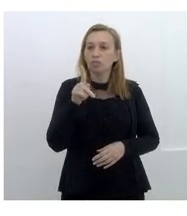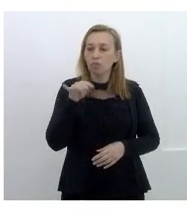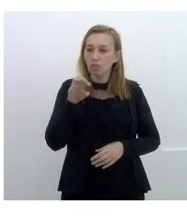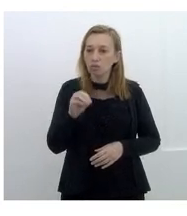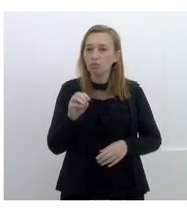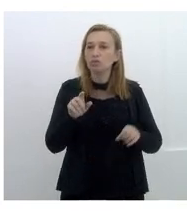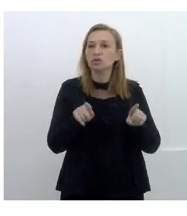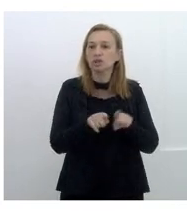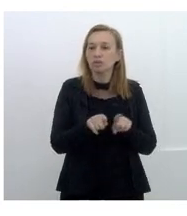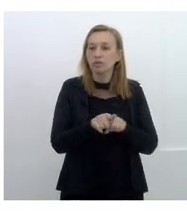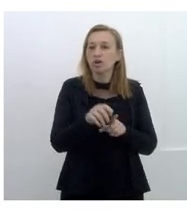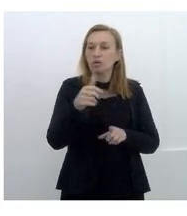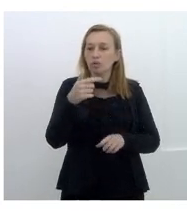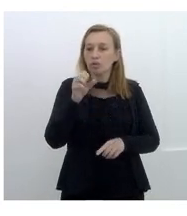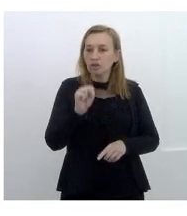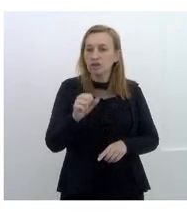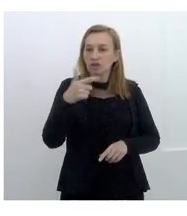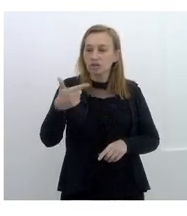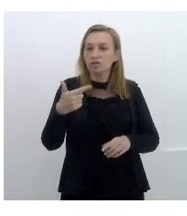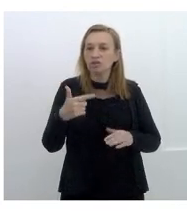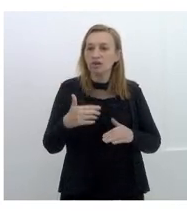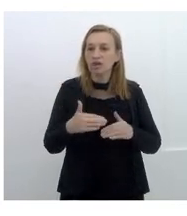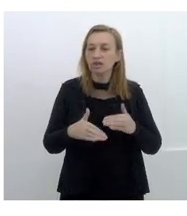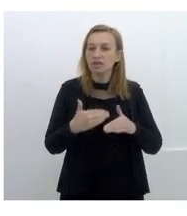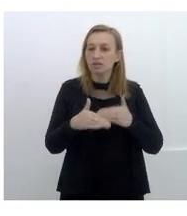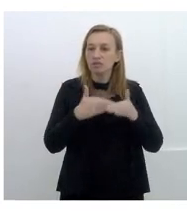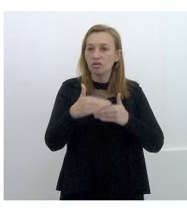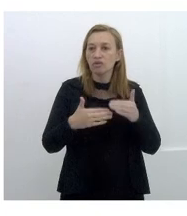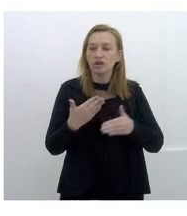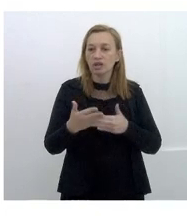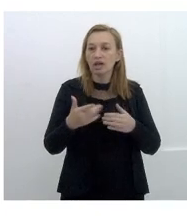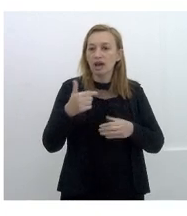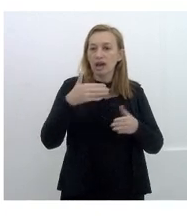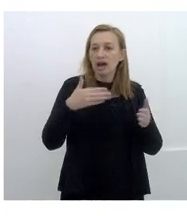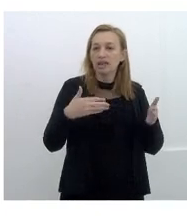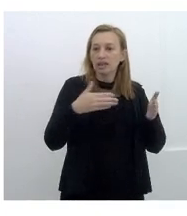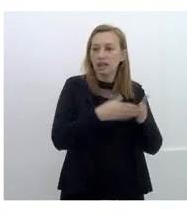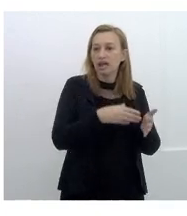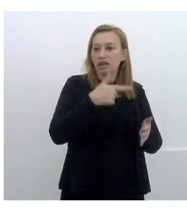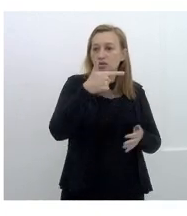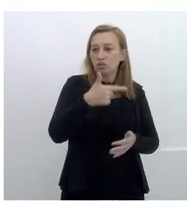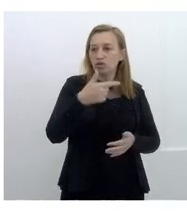e vai crescendo ano a ano até 2032